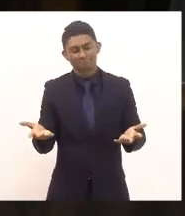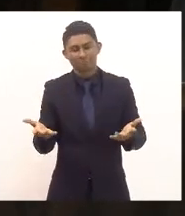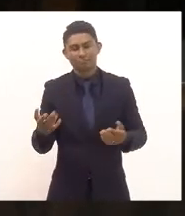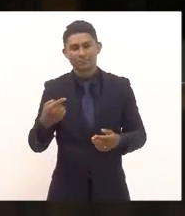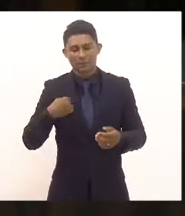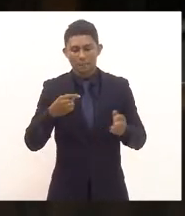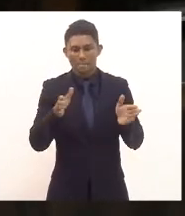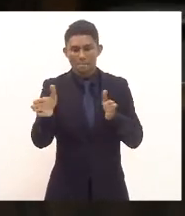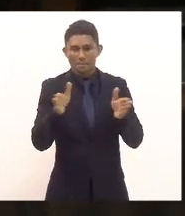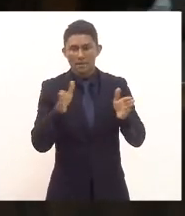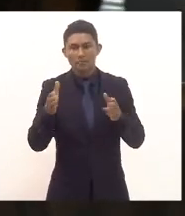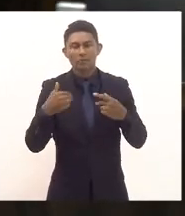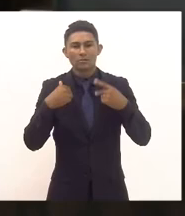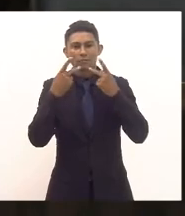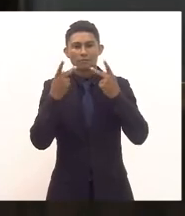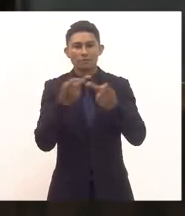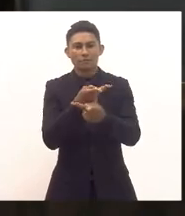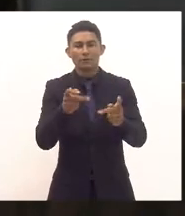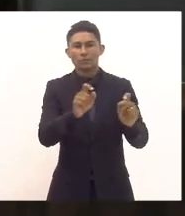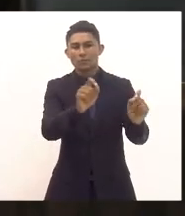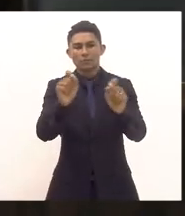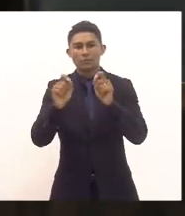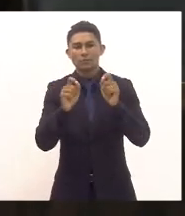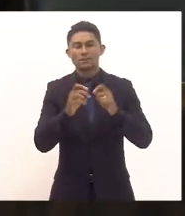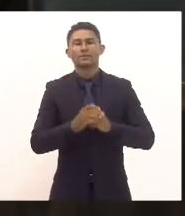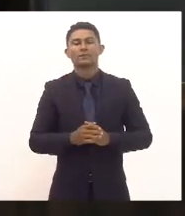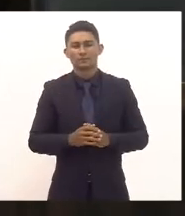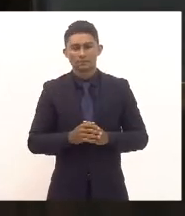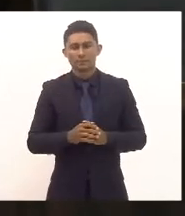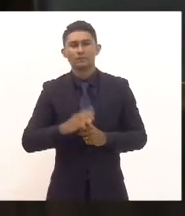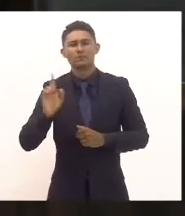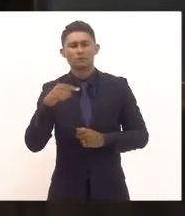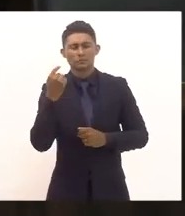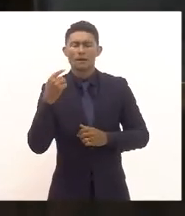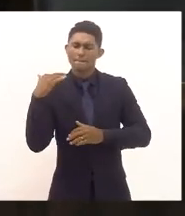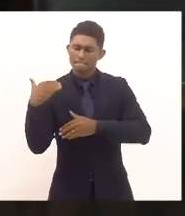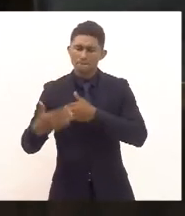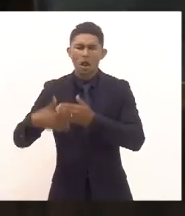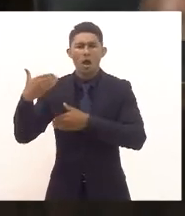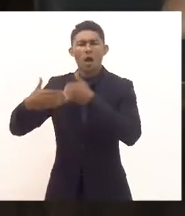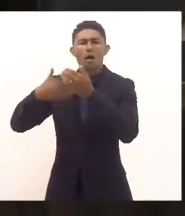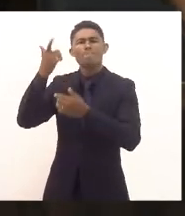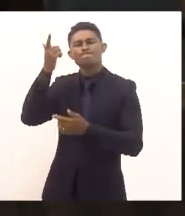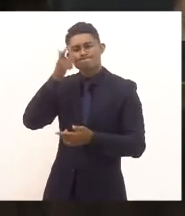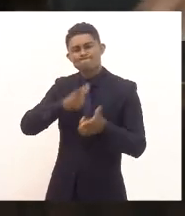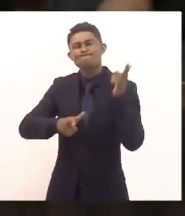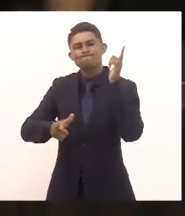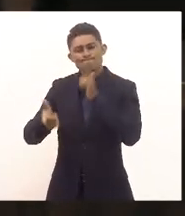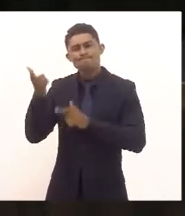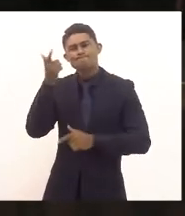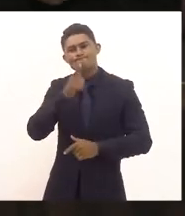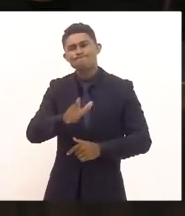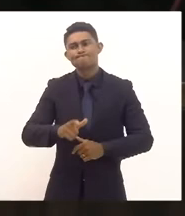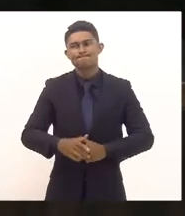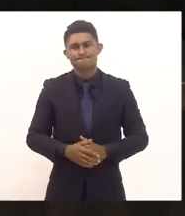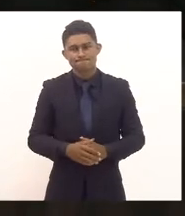Eu sinto que a gente fez avançamos muito né não precisamos